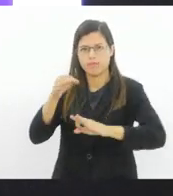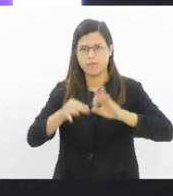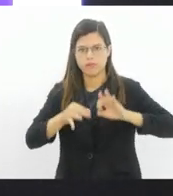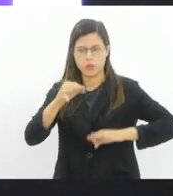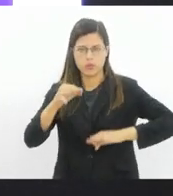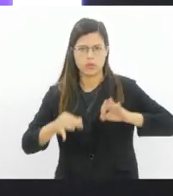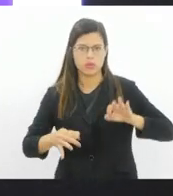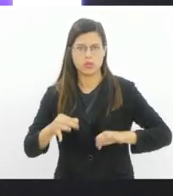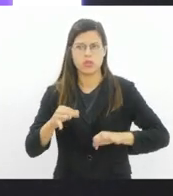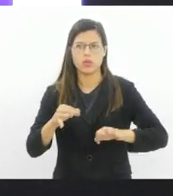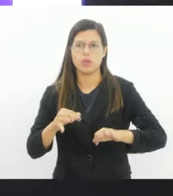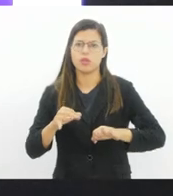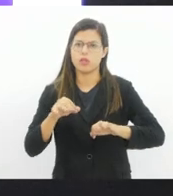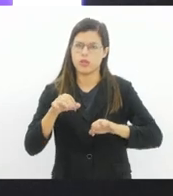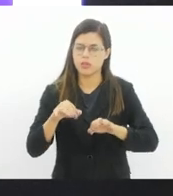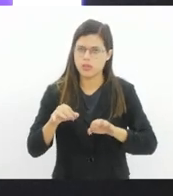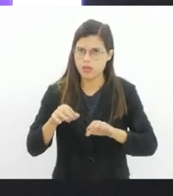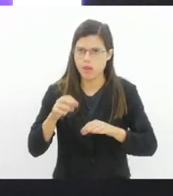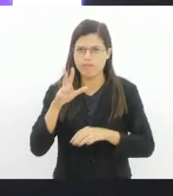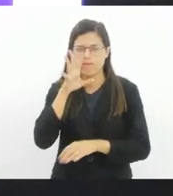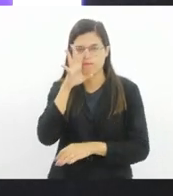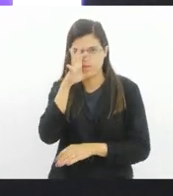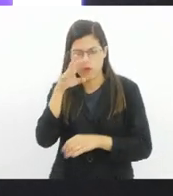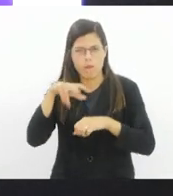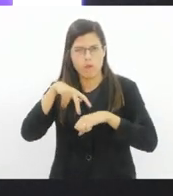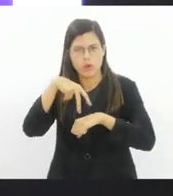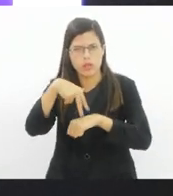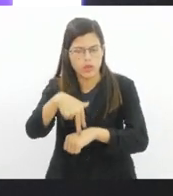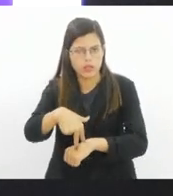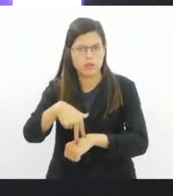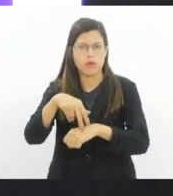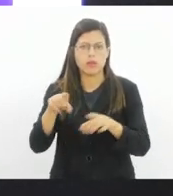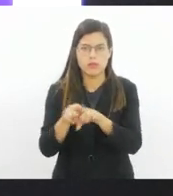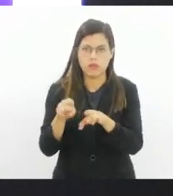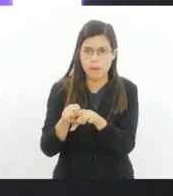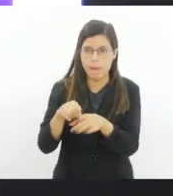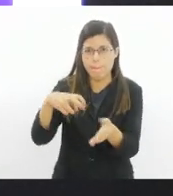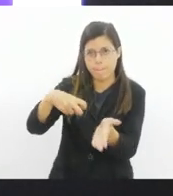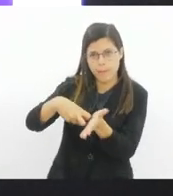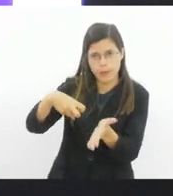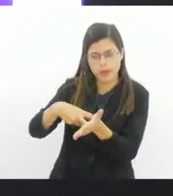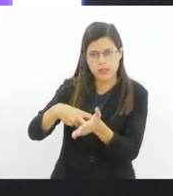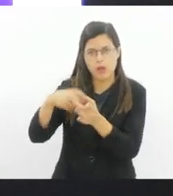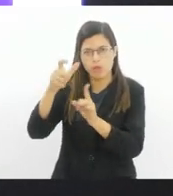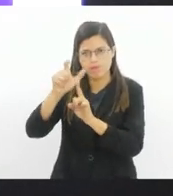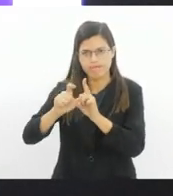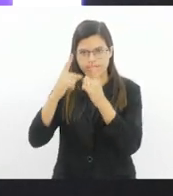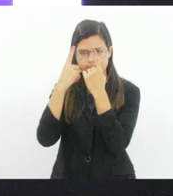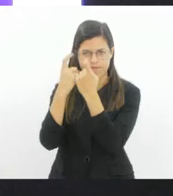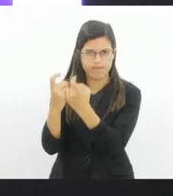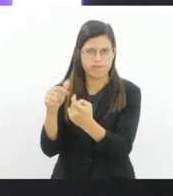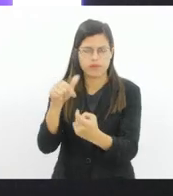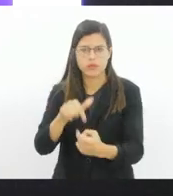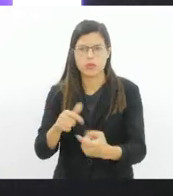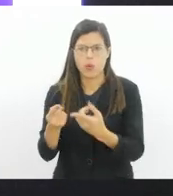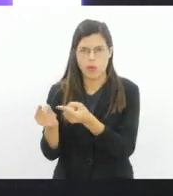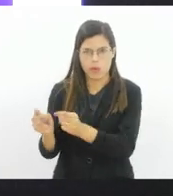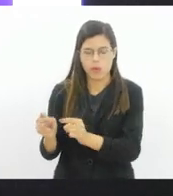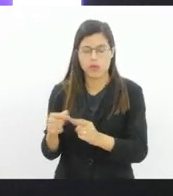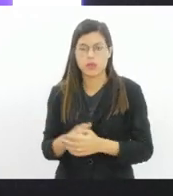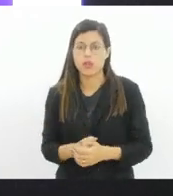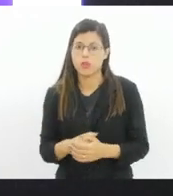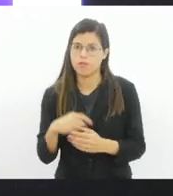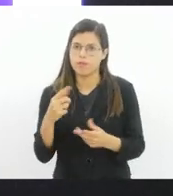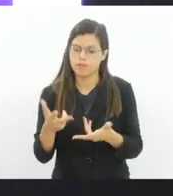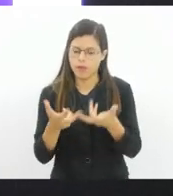buscarem o empoderamento, buscarem a punição dos agressores. Então, a gente tem observado esse crescimento e também por conta